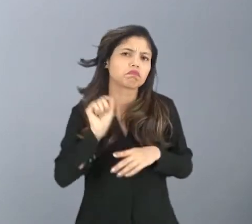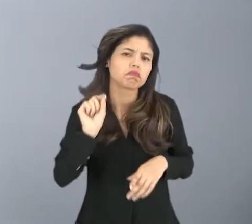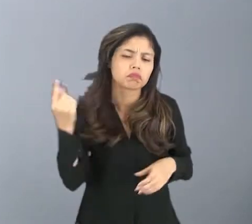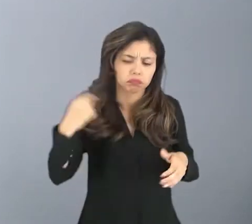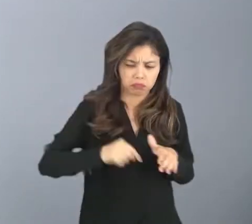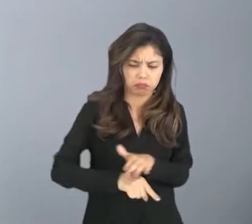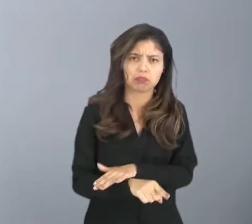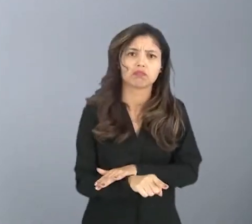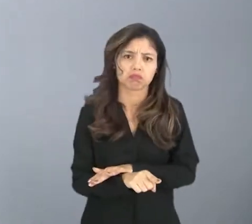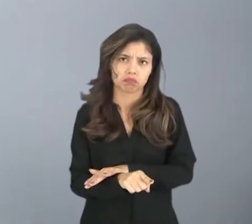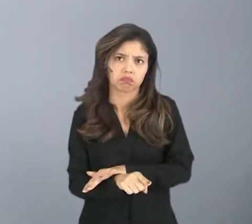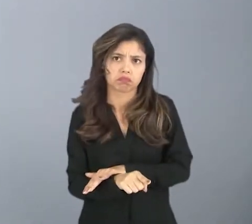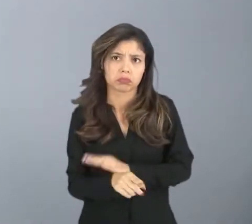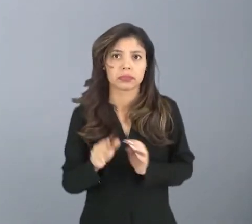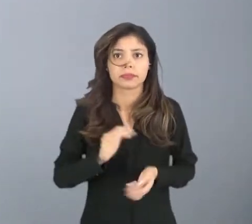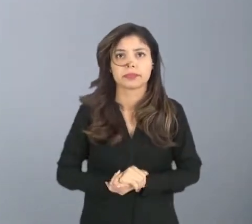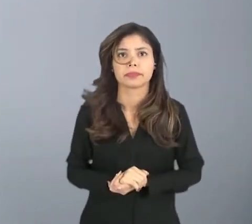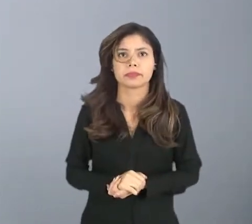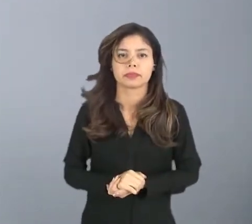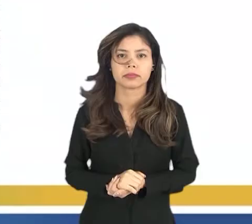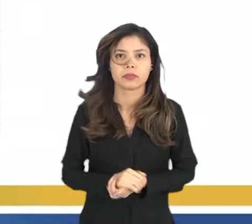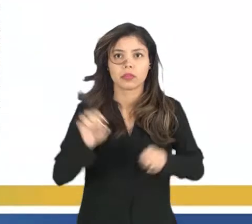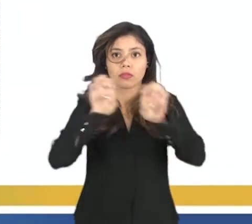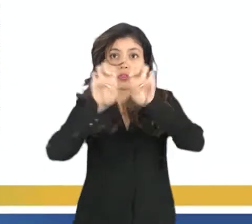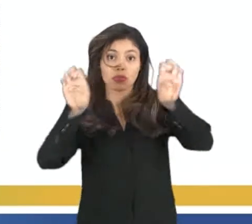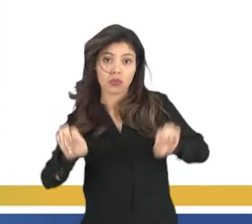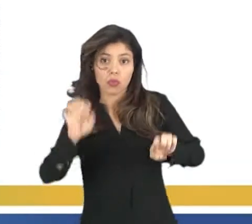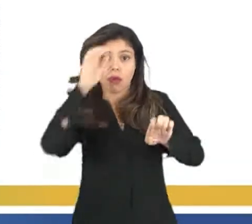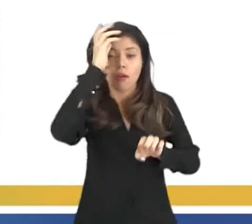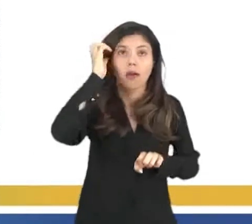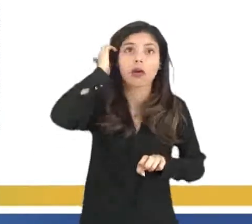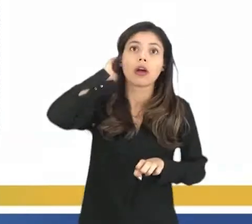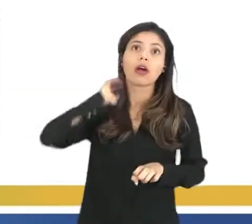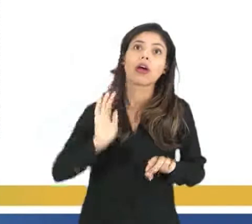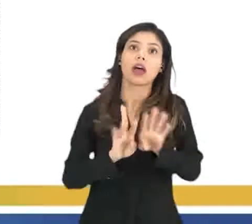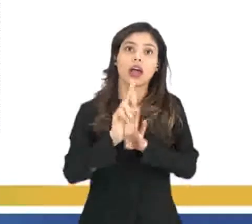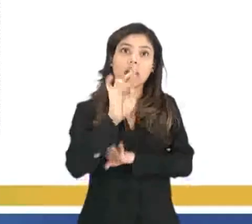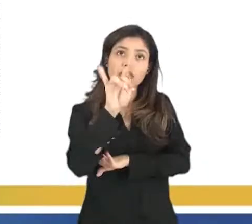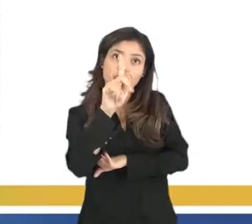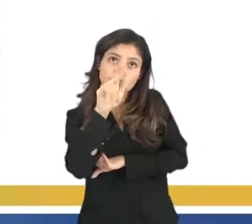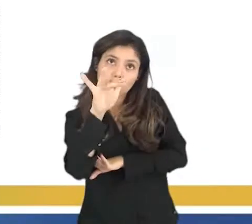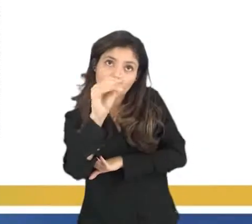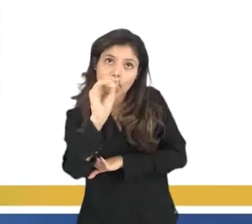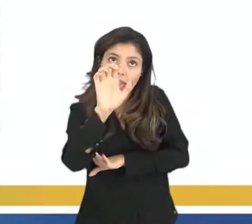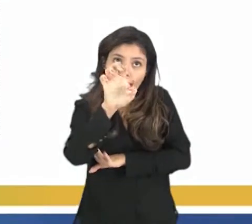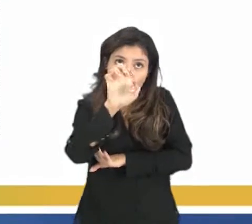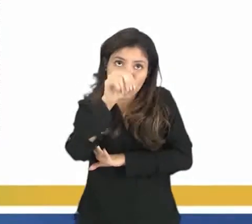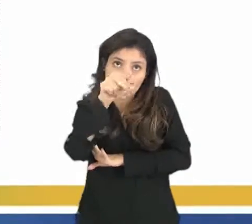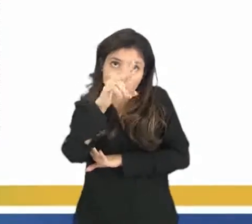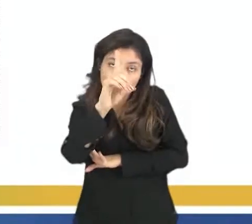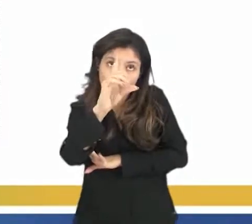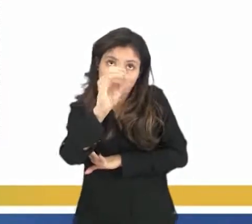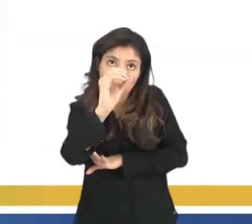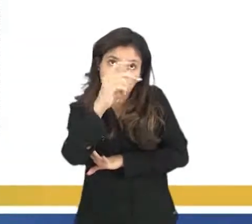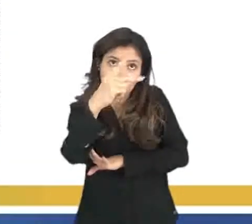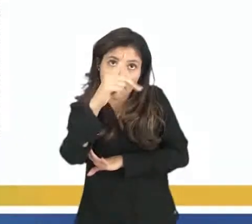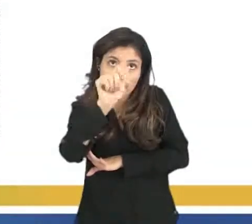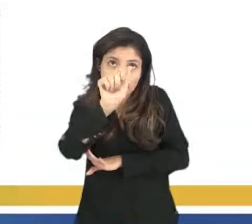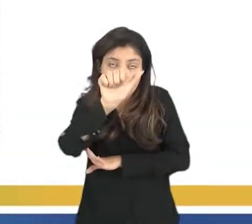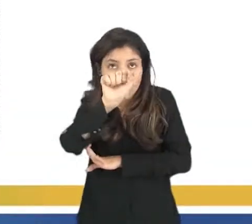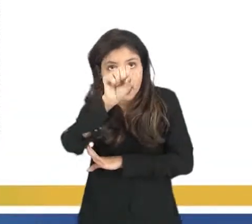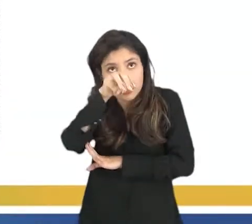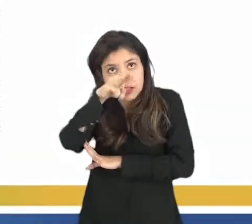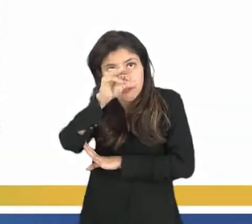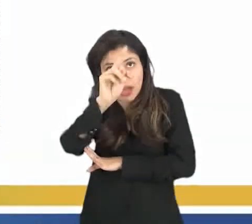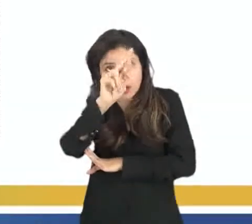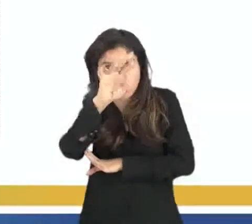dentro desse citoplasma. A gente vai encontrar uma estrutura chamada de retículo endoplasmático. É um nome um pouquinho difícil, que